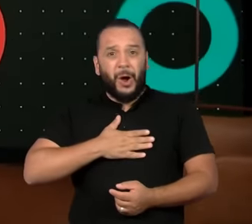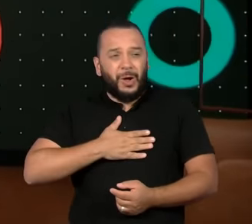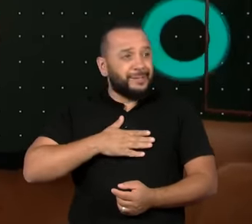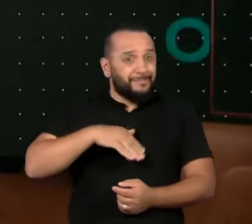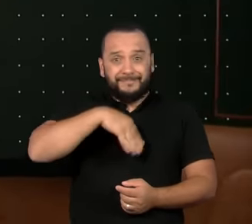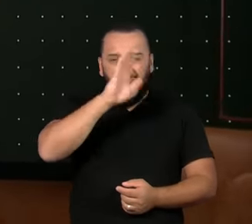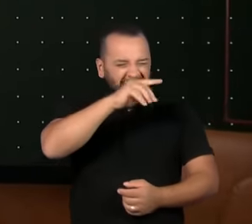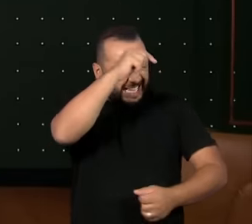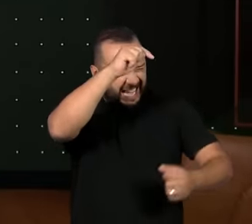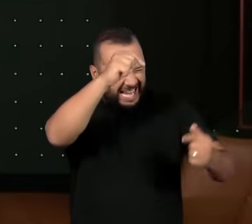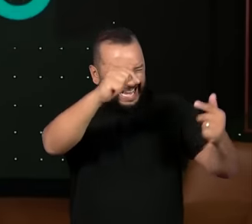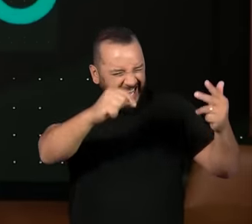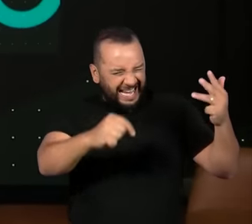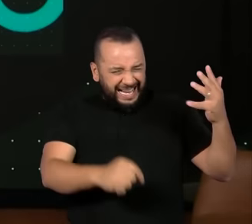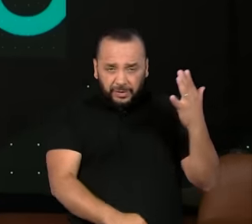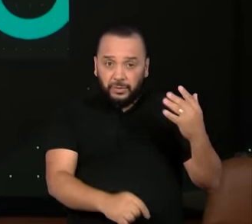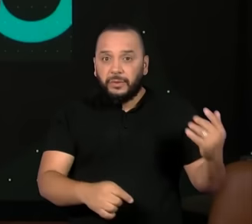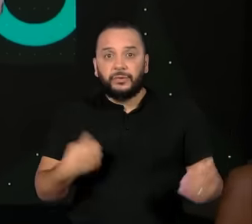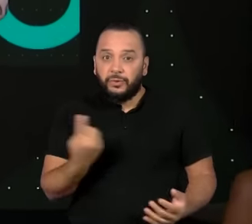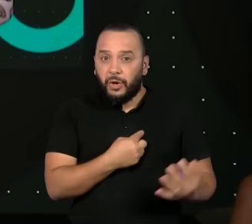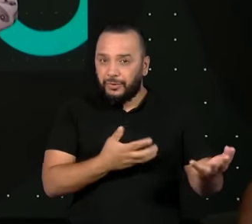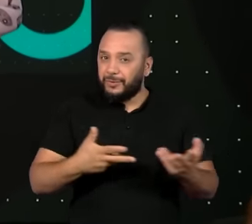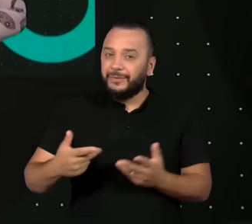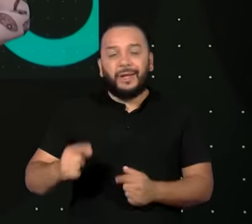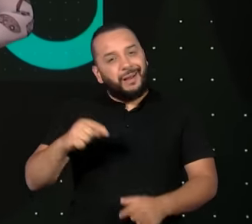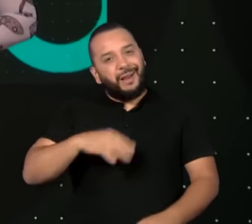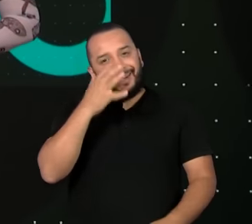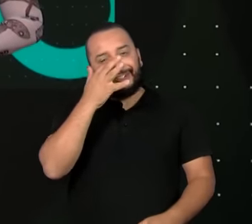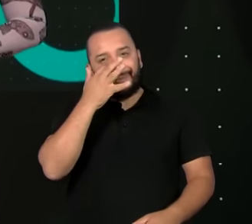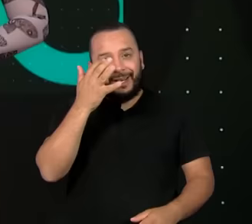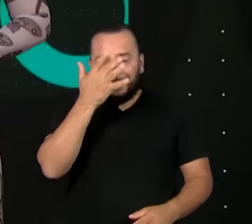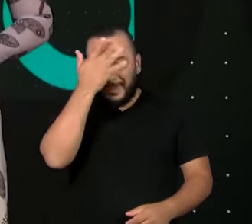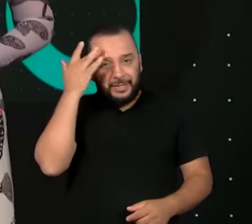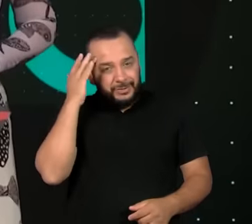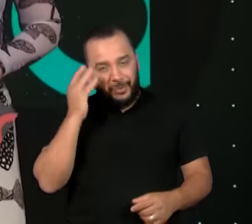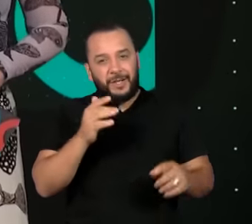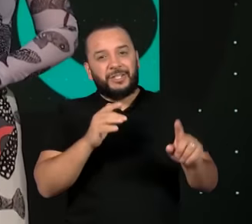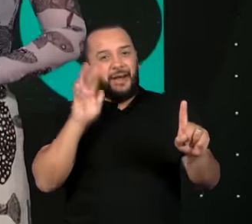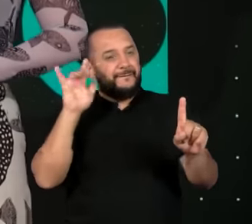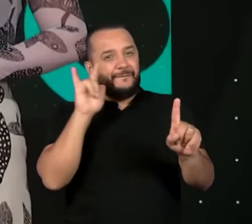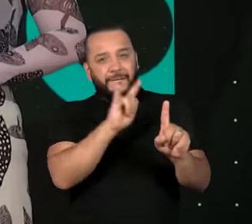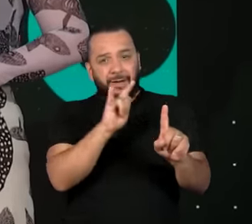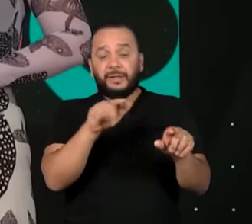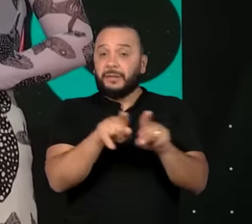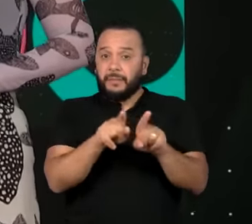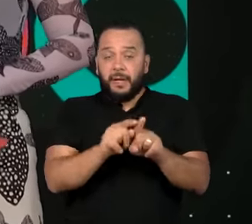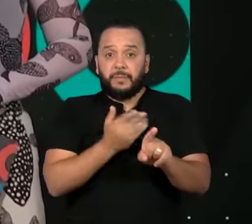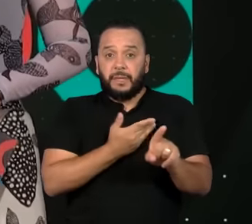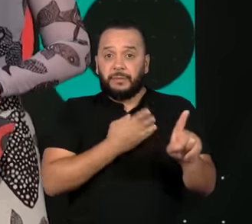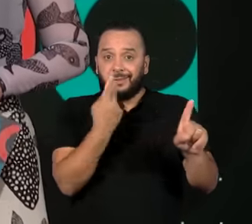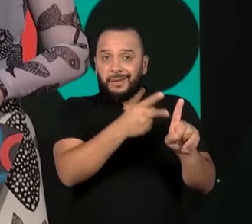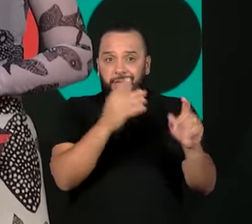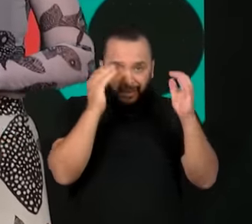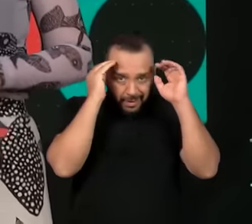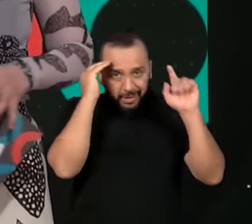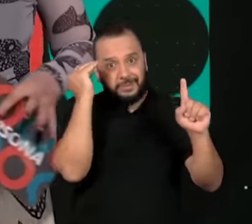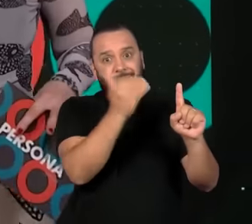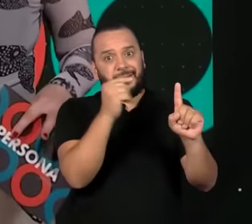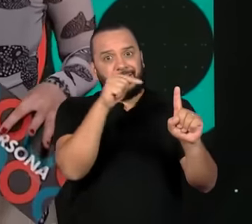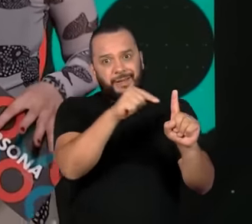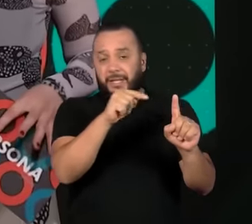hoje é um ator admirado pelos fãs e respeitadíssimo pelos colegas. O que pouca gente sabe é que ele é